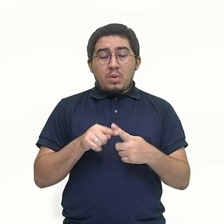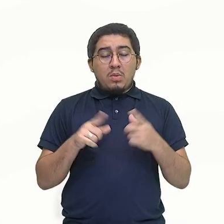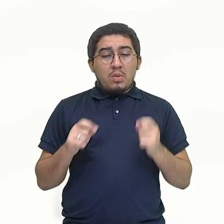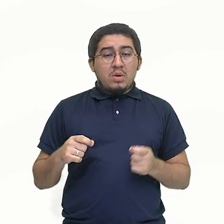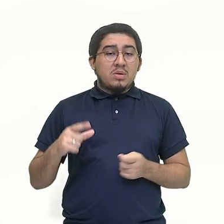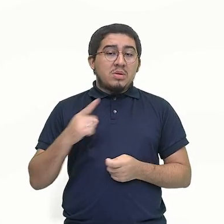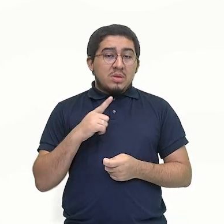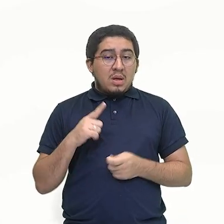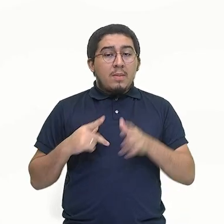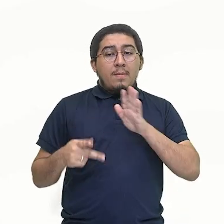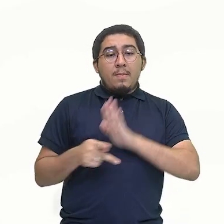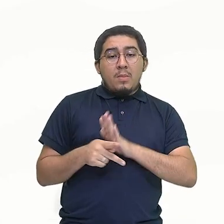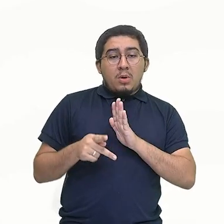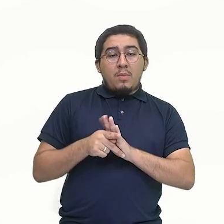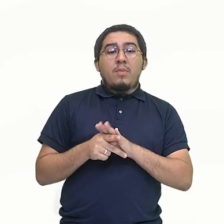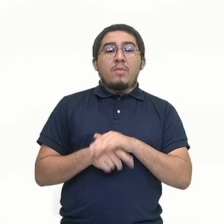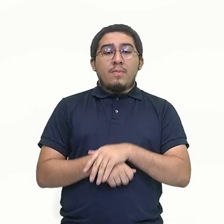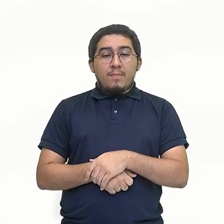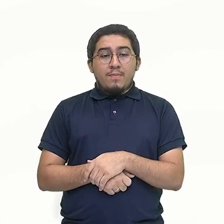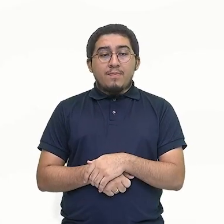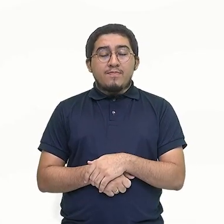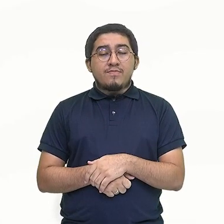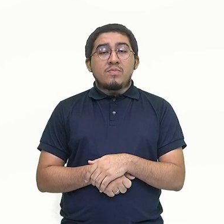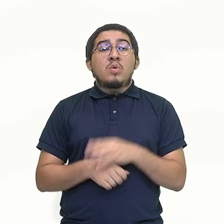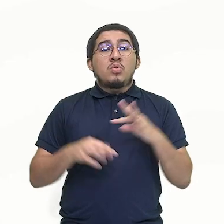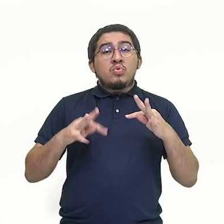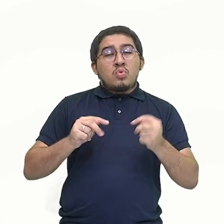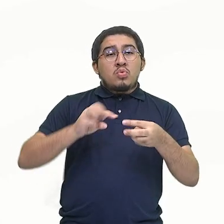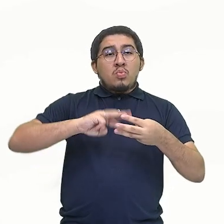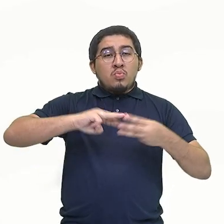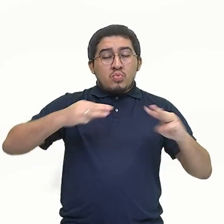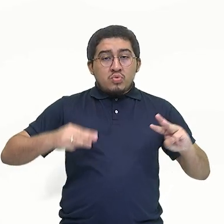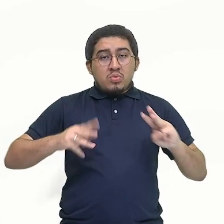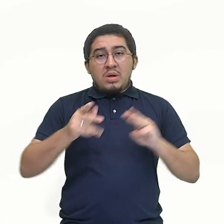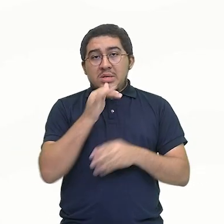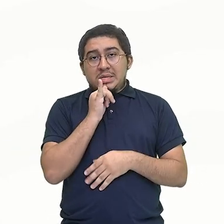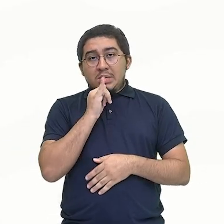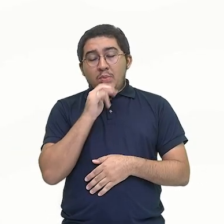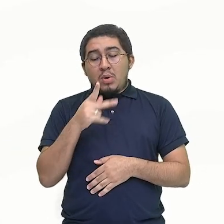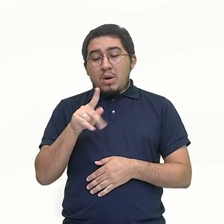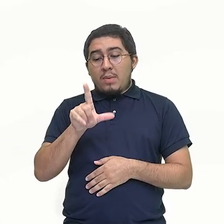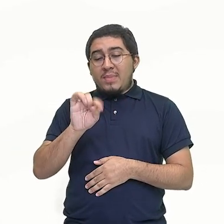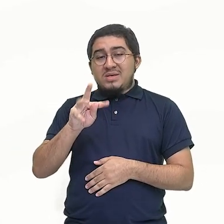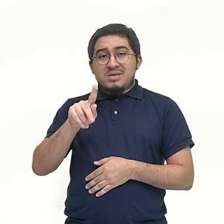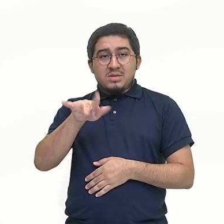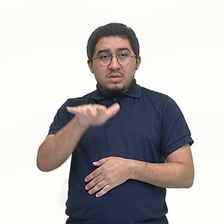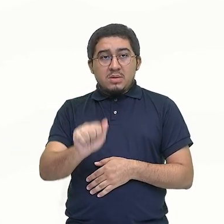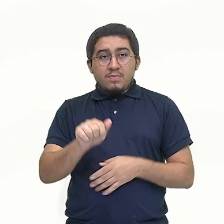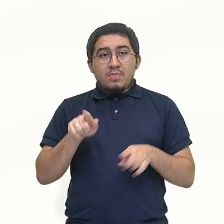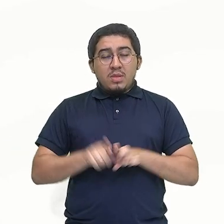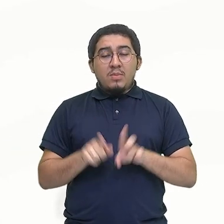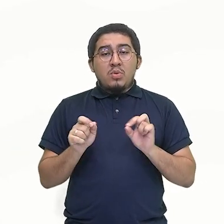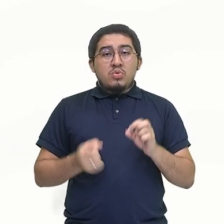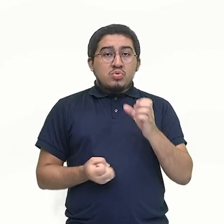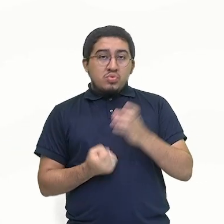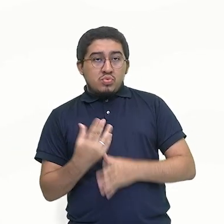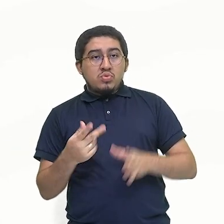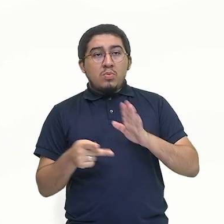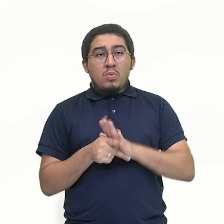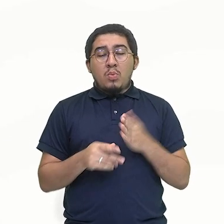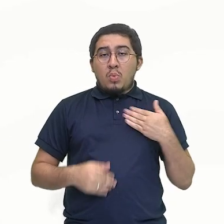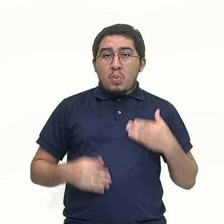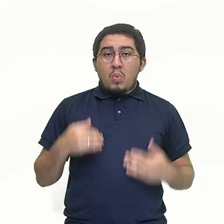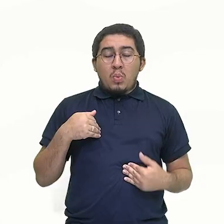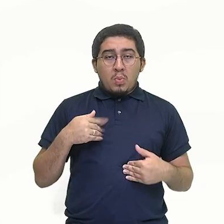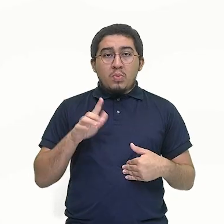incluir os tecidos extraembrionários, que são a placenta. Então, as células totipotentes, elas formam tanto o